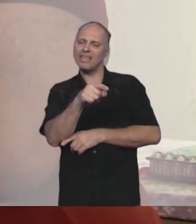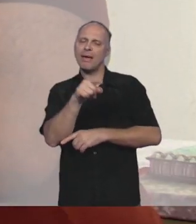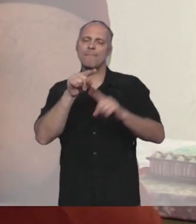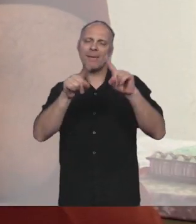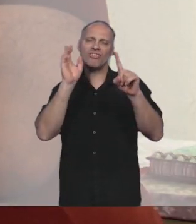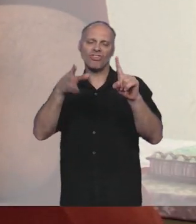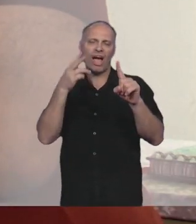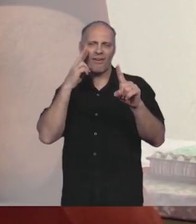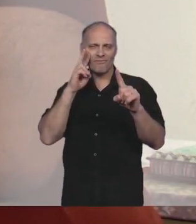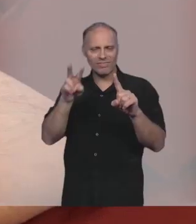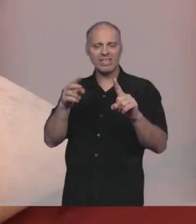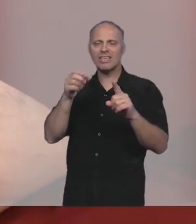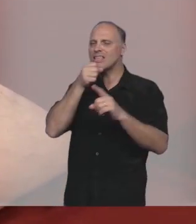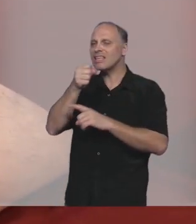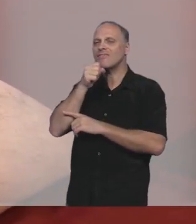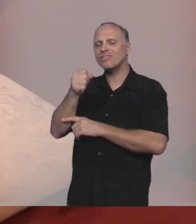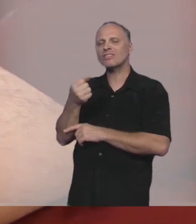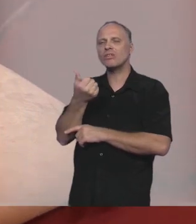disso, assim,